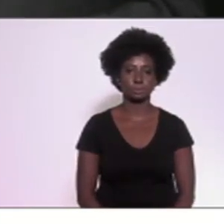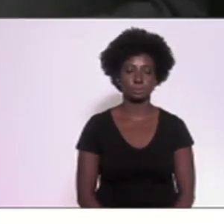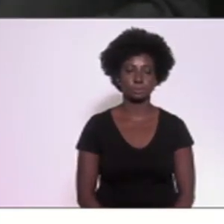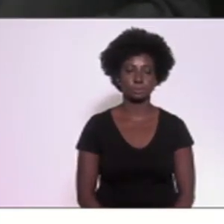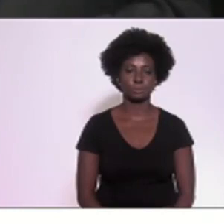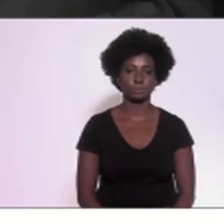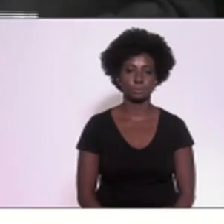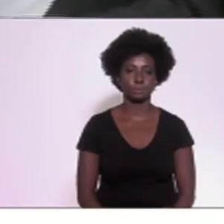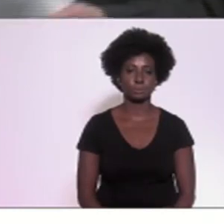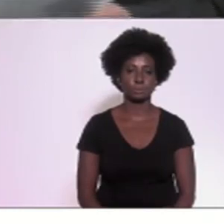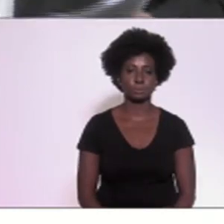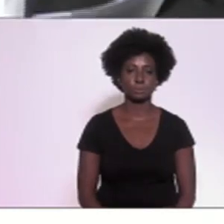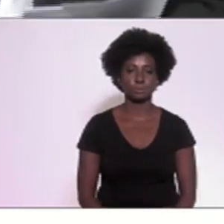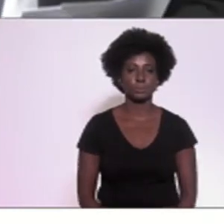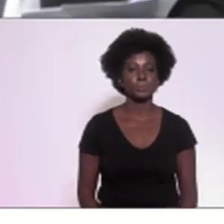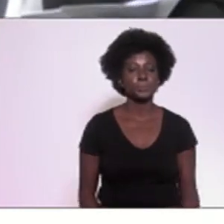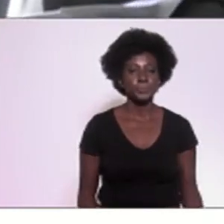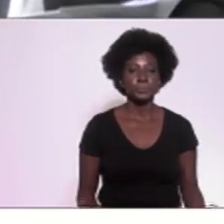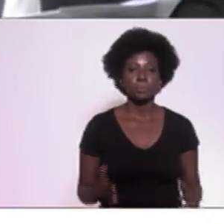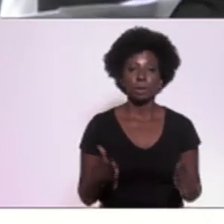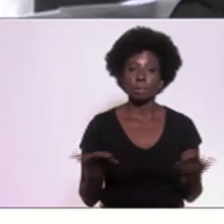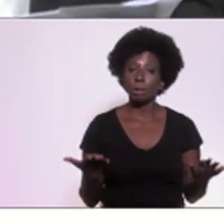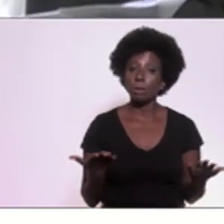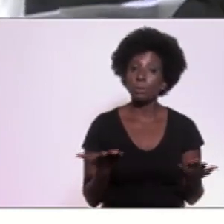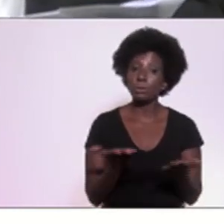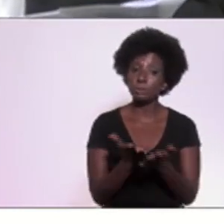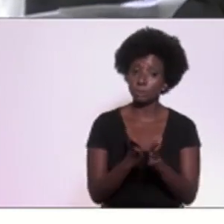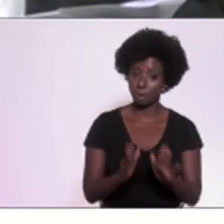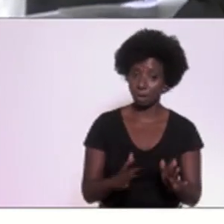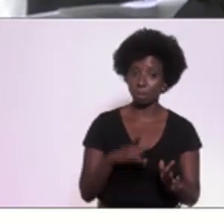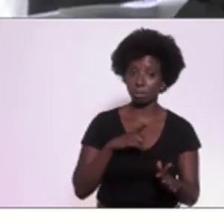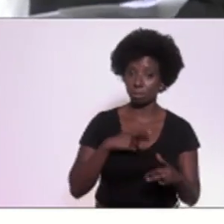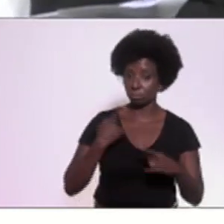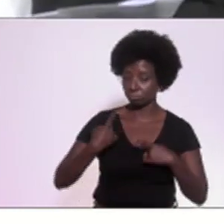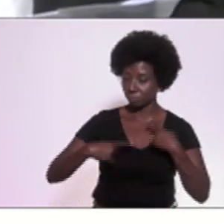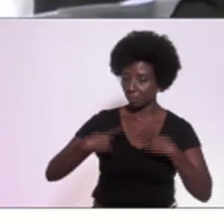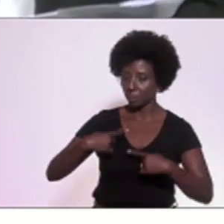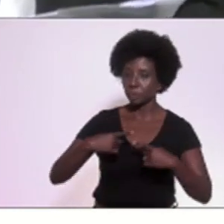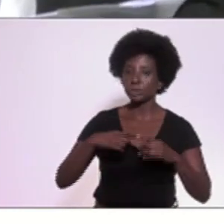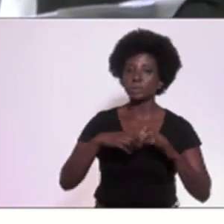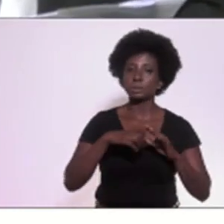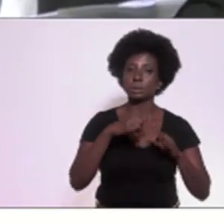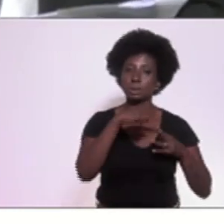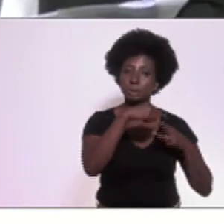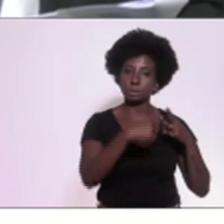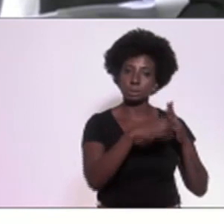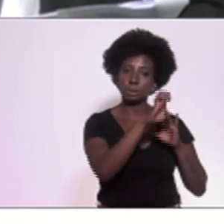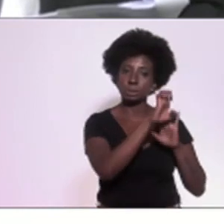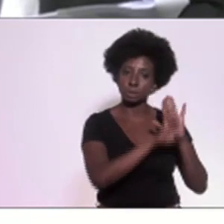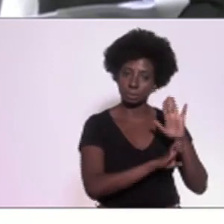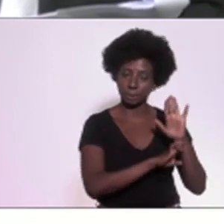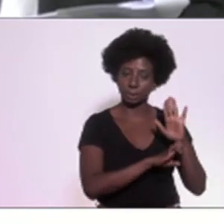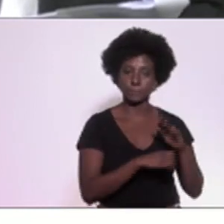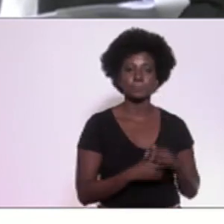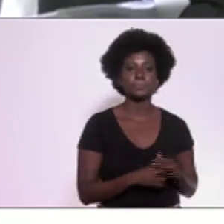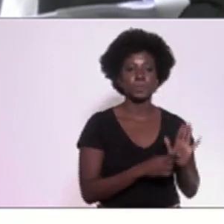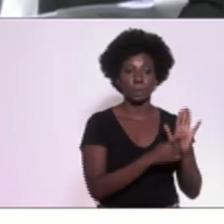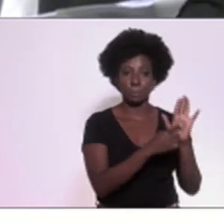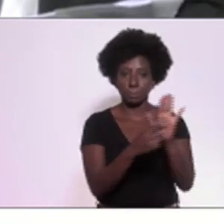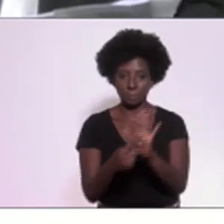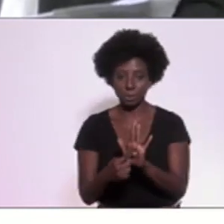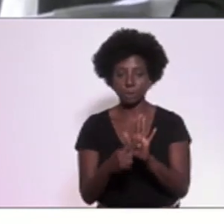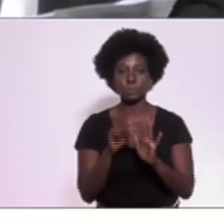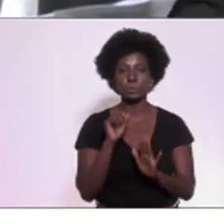Então, não havendo quem queira discutir, encerrada a discussão, o presidente de proposta recebeu 3 emendas e retorna às comissões. Anuncio, indicação